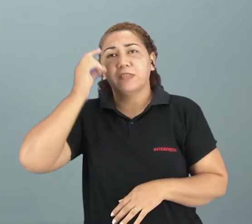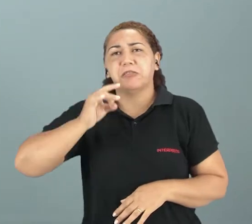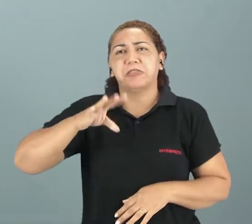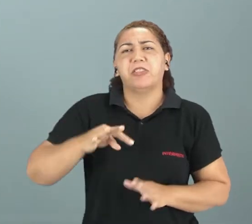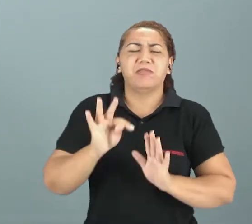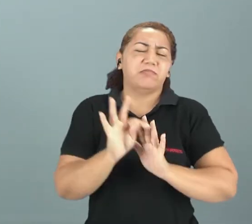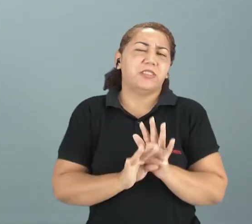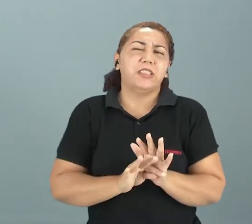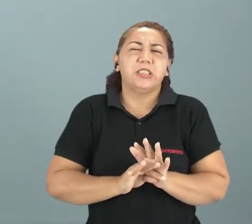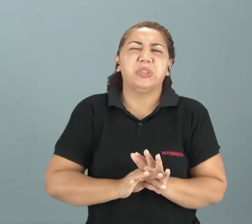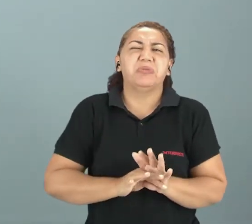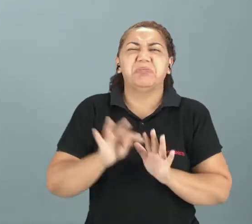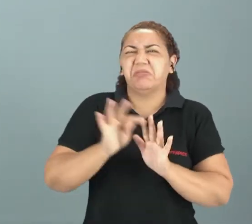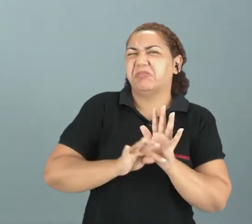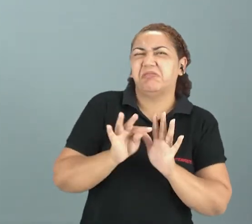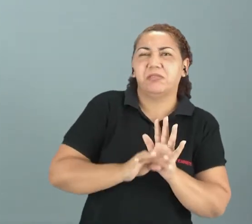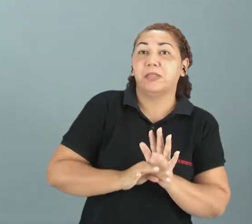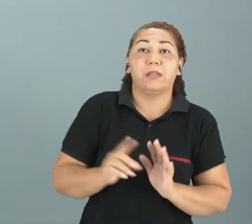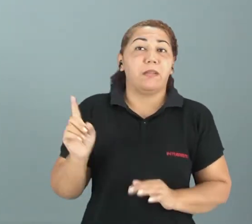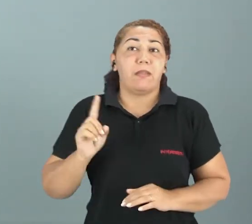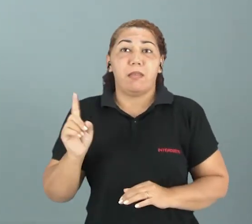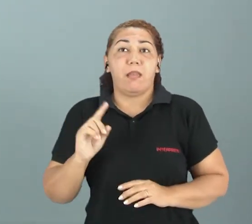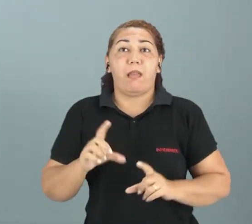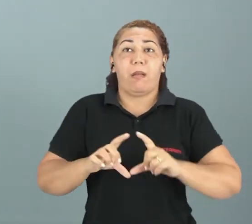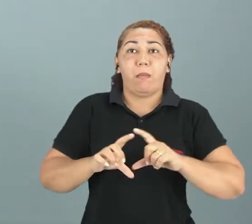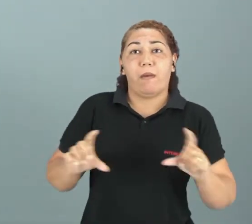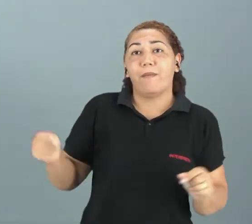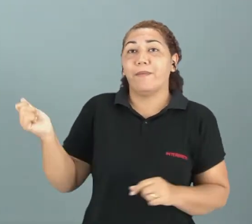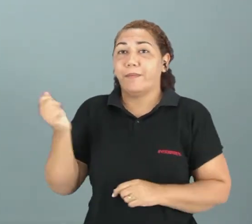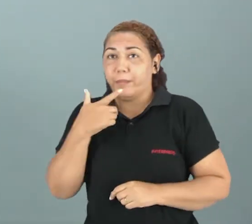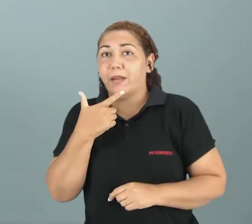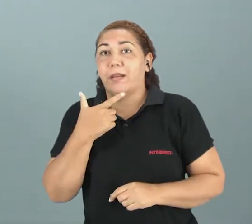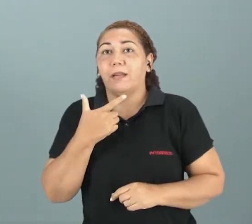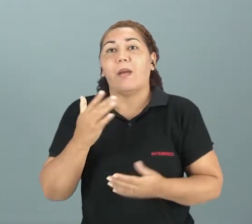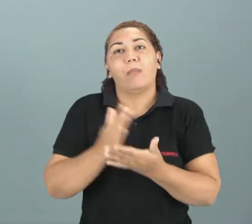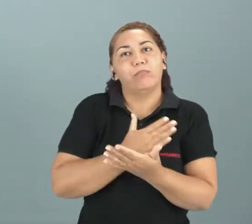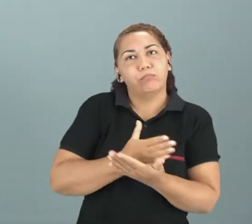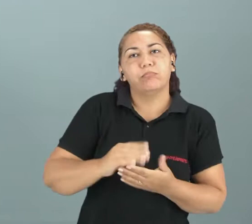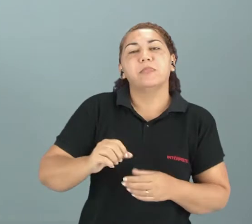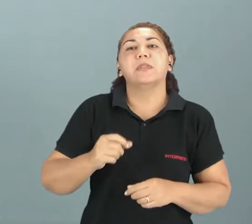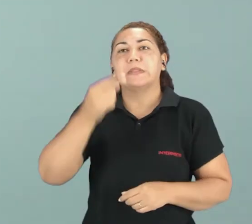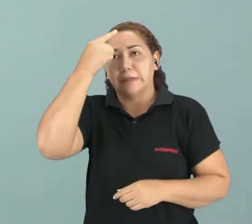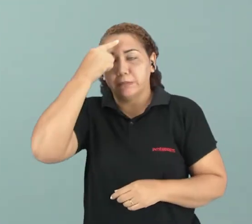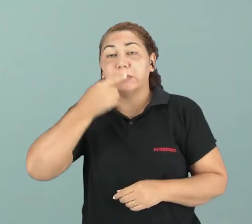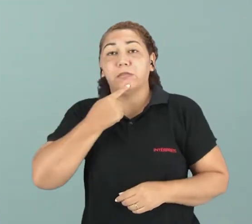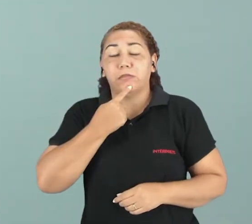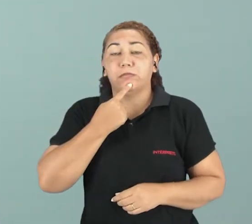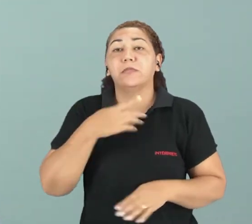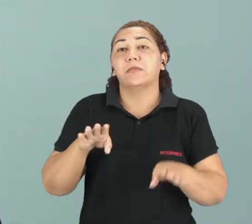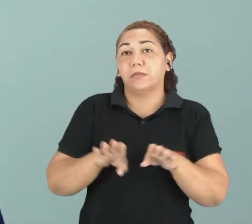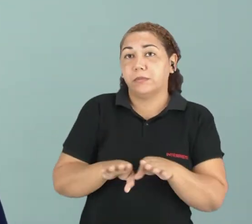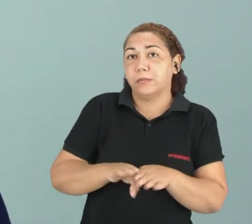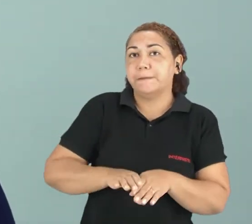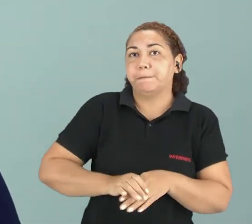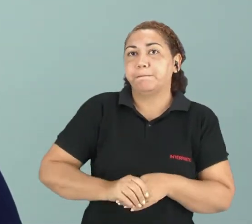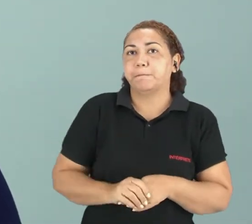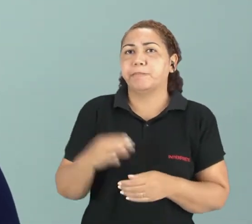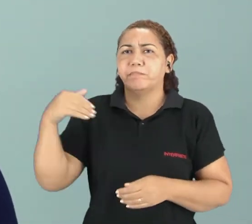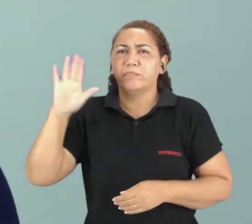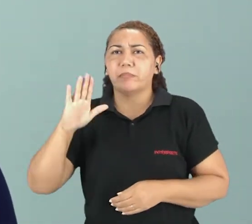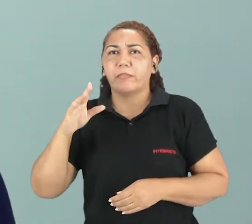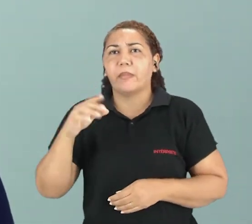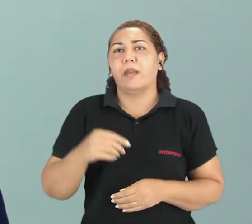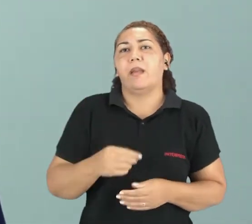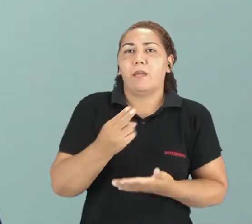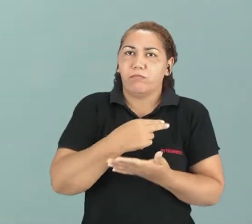né? Mas o charge, ele é mais a imagem. Tem algumas informações escritas também, mas é mais o desenho que a gente